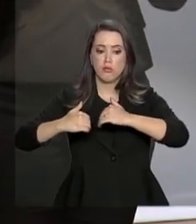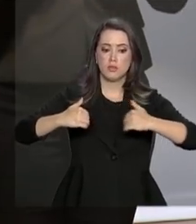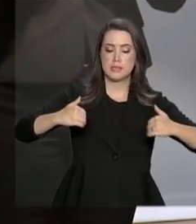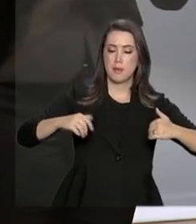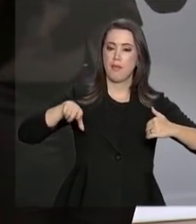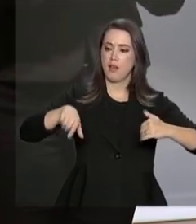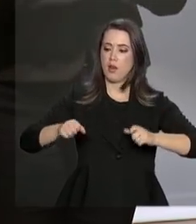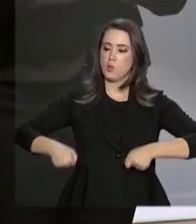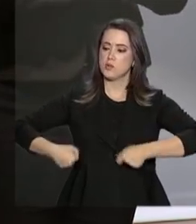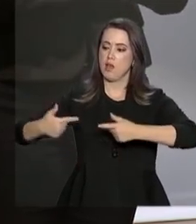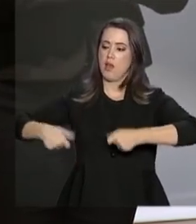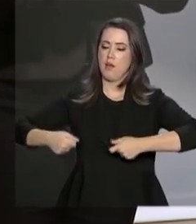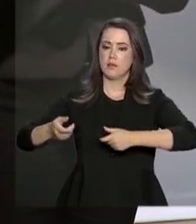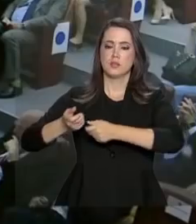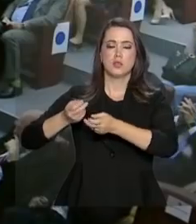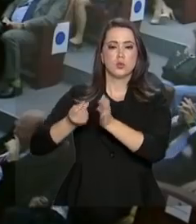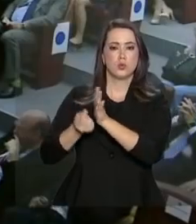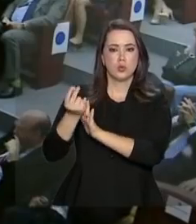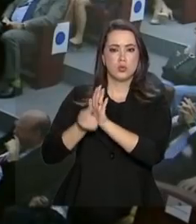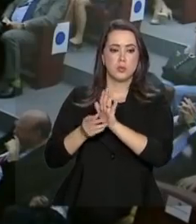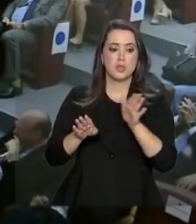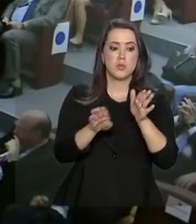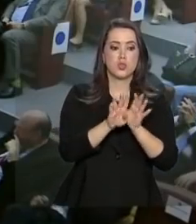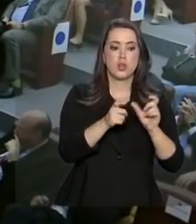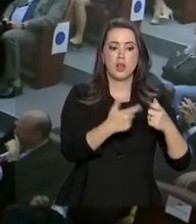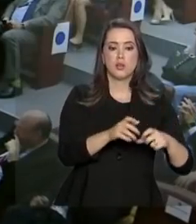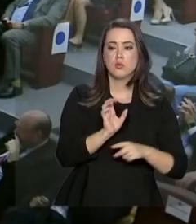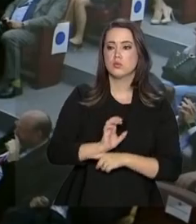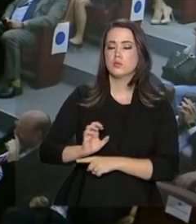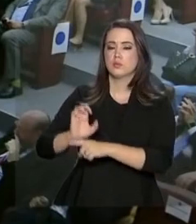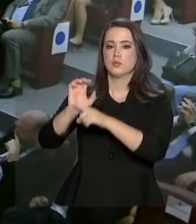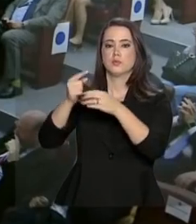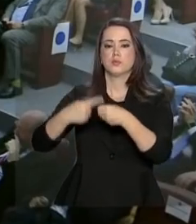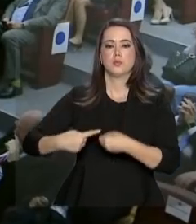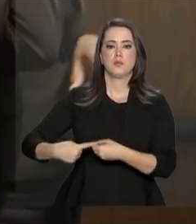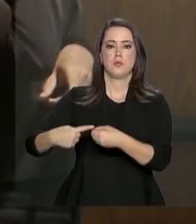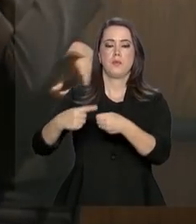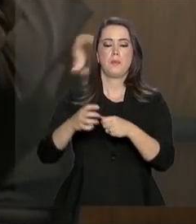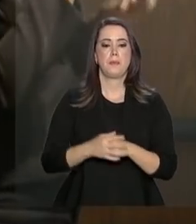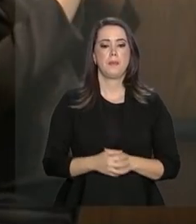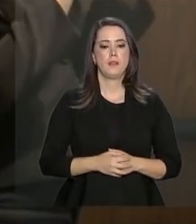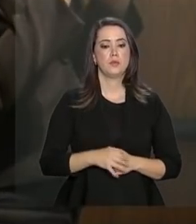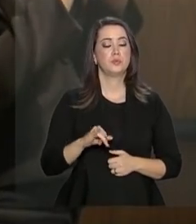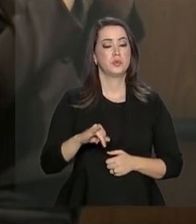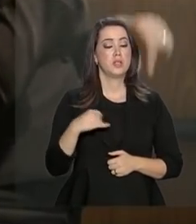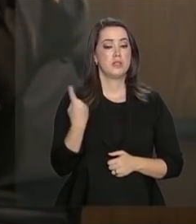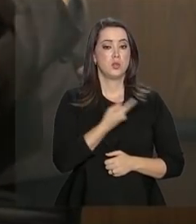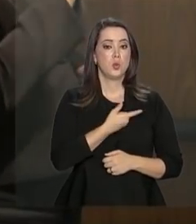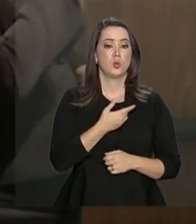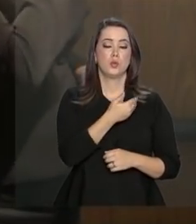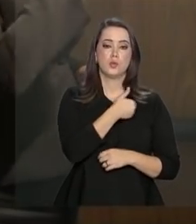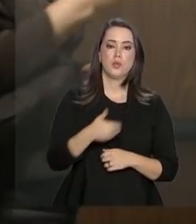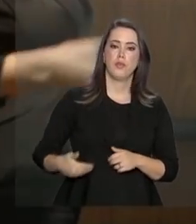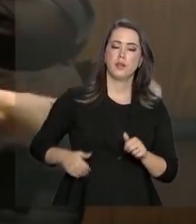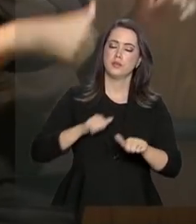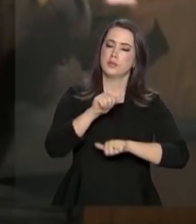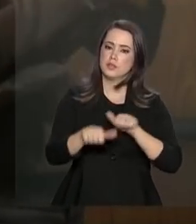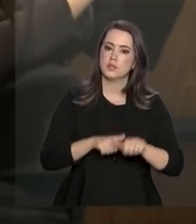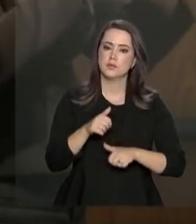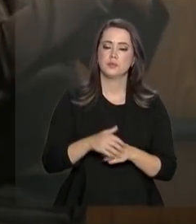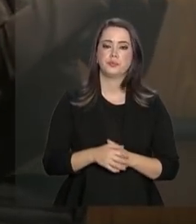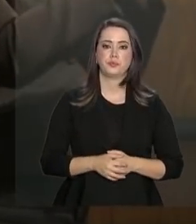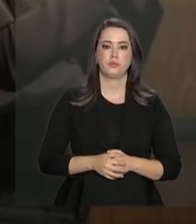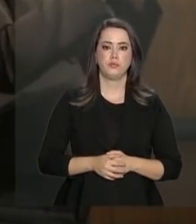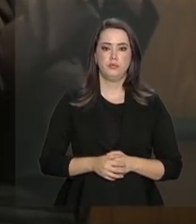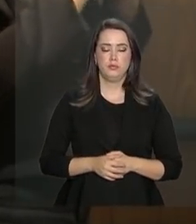orçamento para fazer os recursos chegarem aos Estados e aos municípios se o nosso governo tá sendo transformado se era um